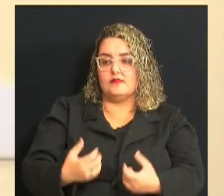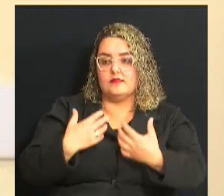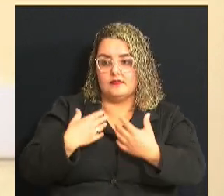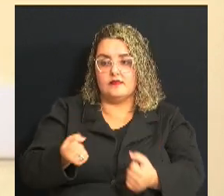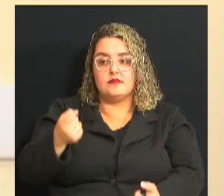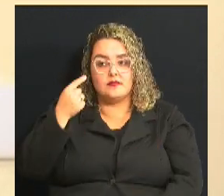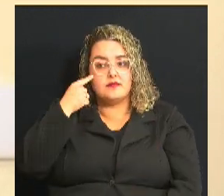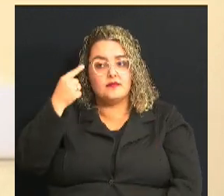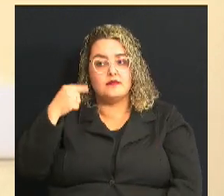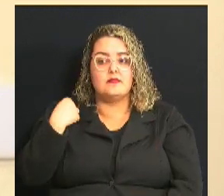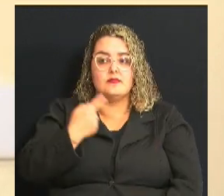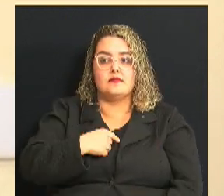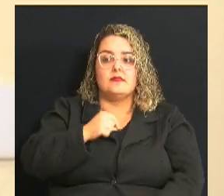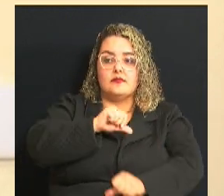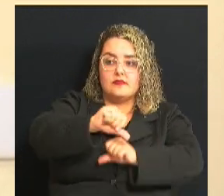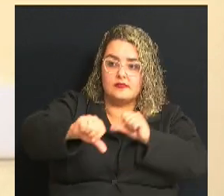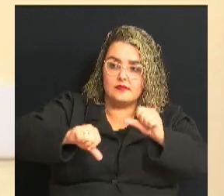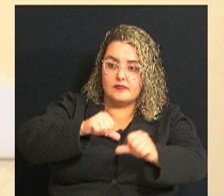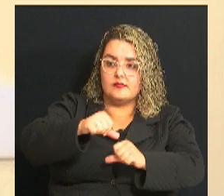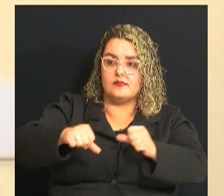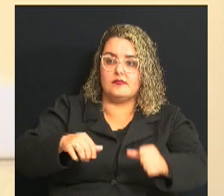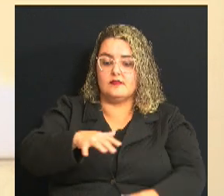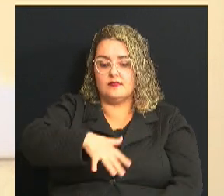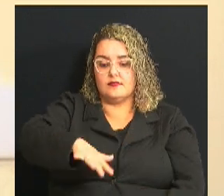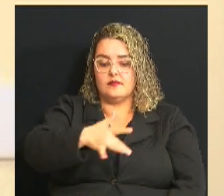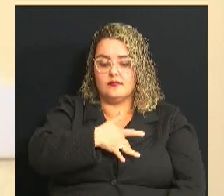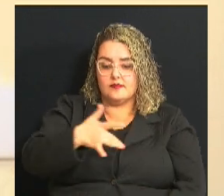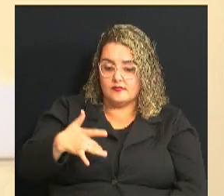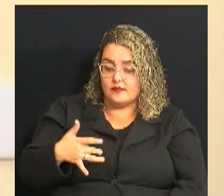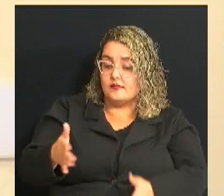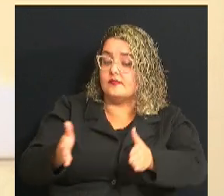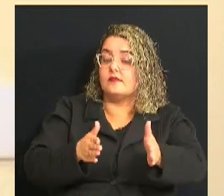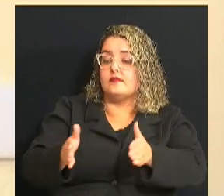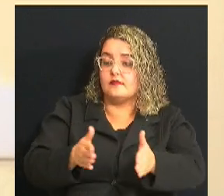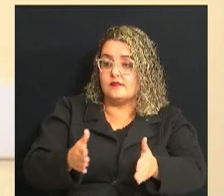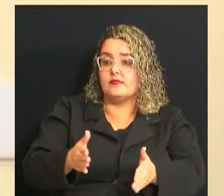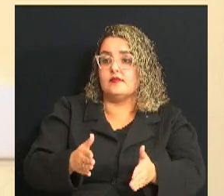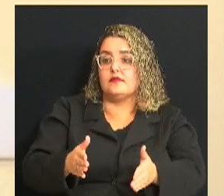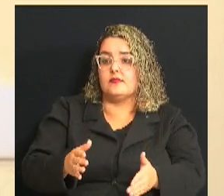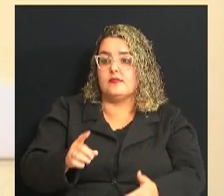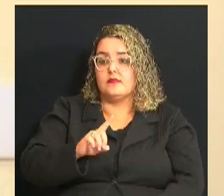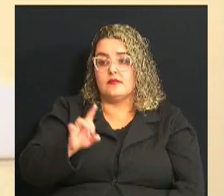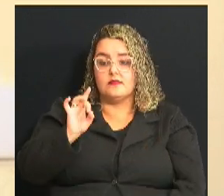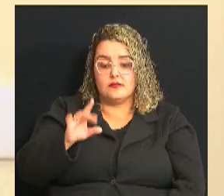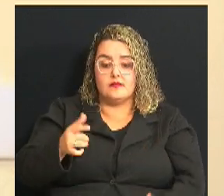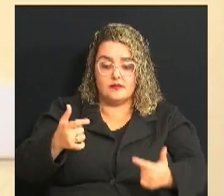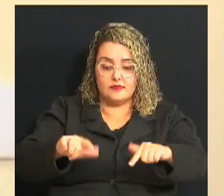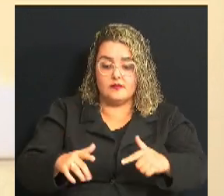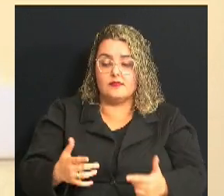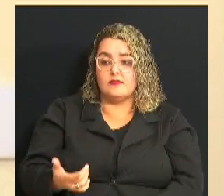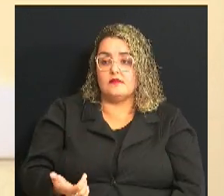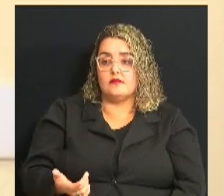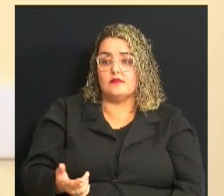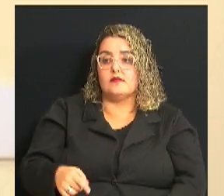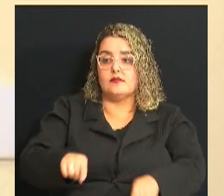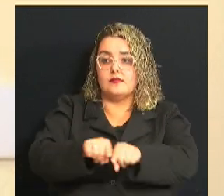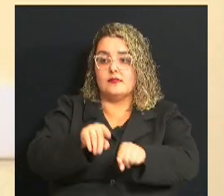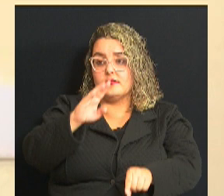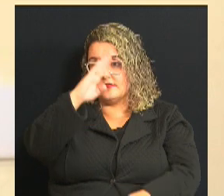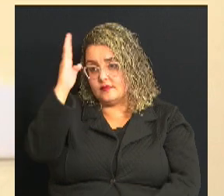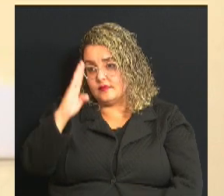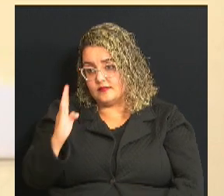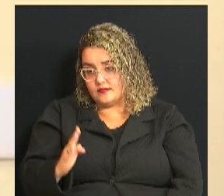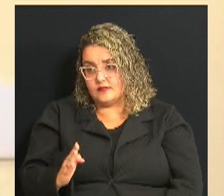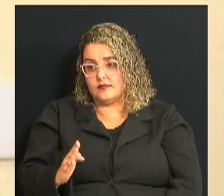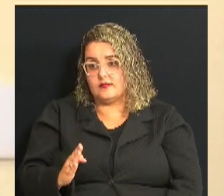gente revolucionou o mercado de saúde acessível, mudamos não só o mercado local, mas o mercado brasileiro. Na